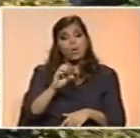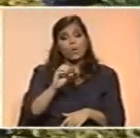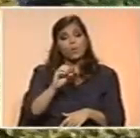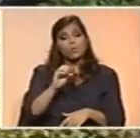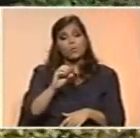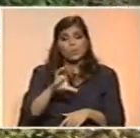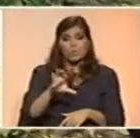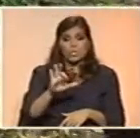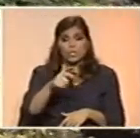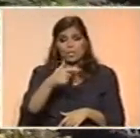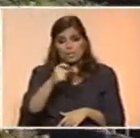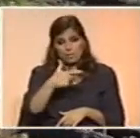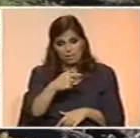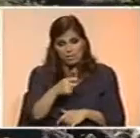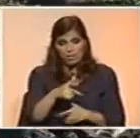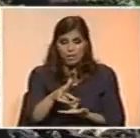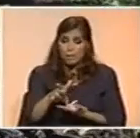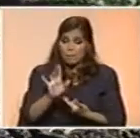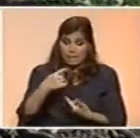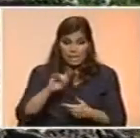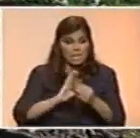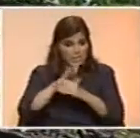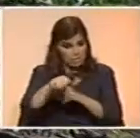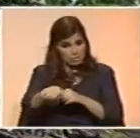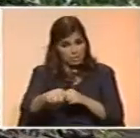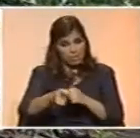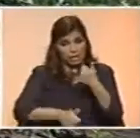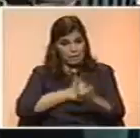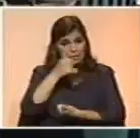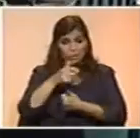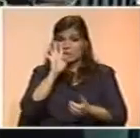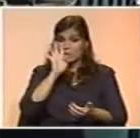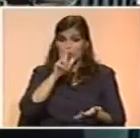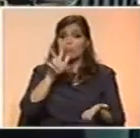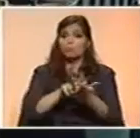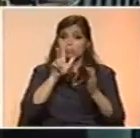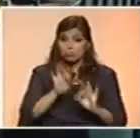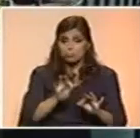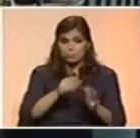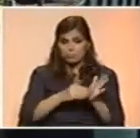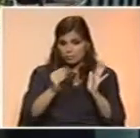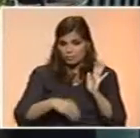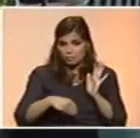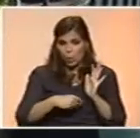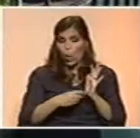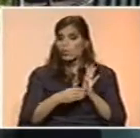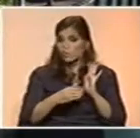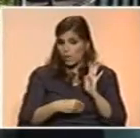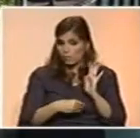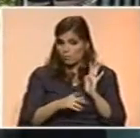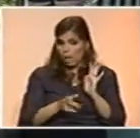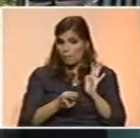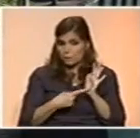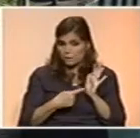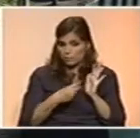acesso às hortas sociais, há que fazer uma candidatura e, quando essa é aprovada, tem de ser assinado um contrato. A ideia é